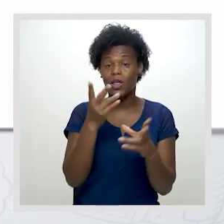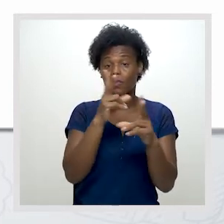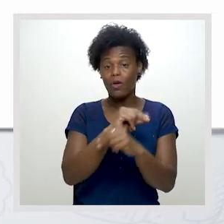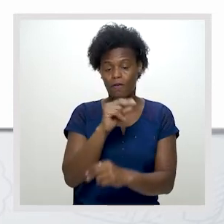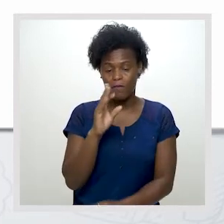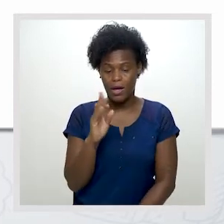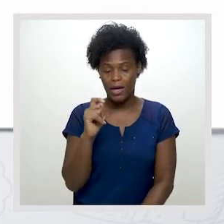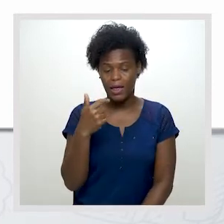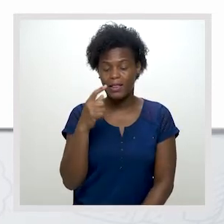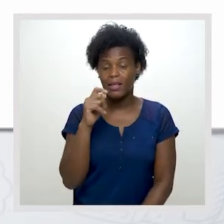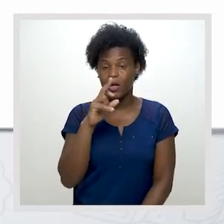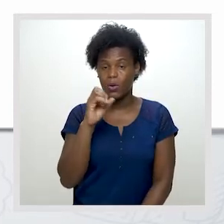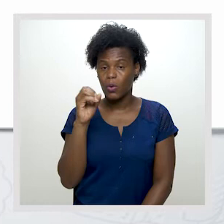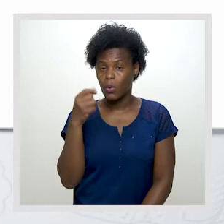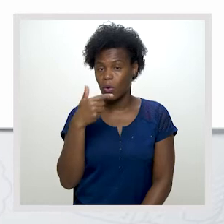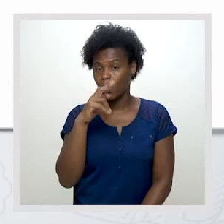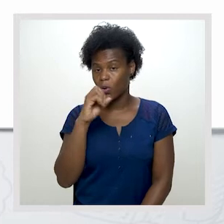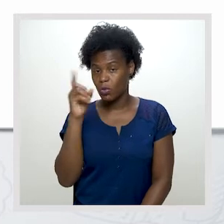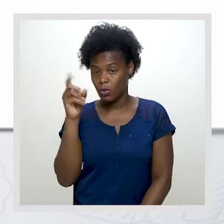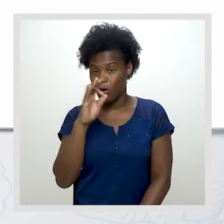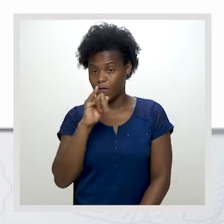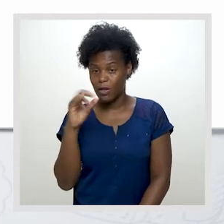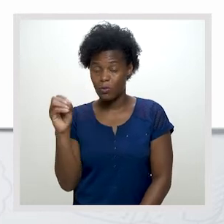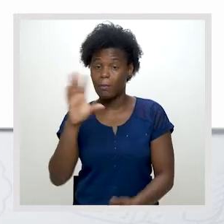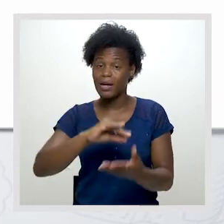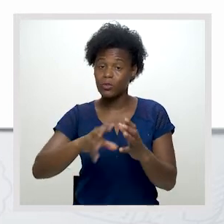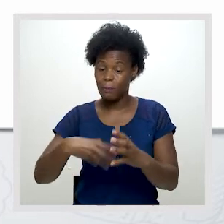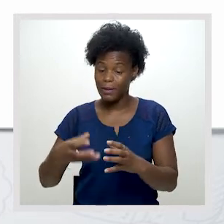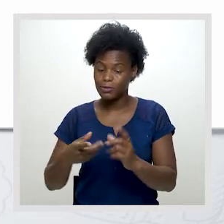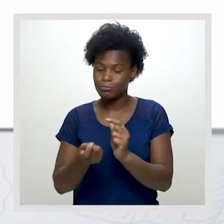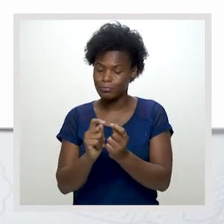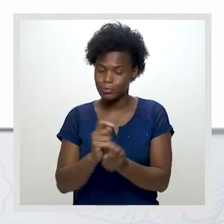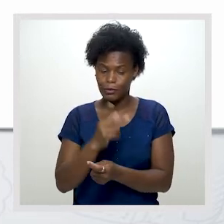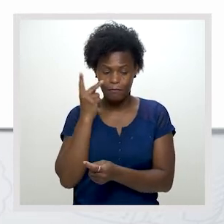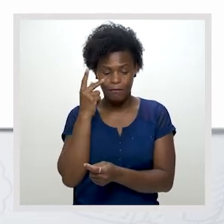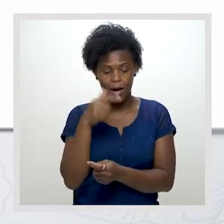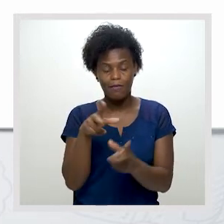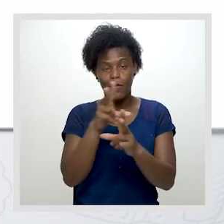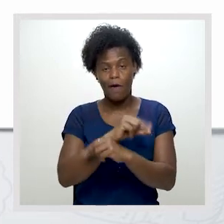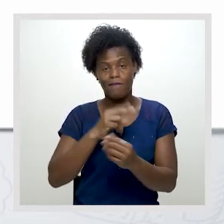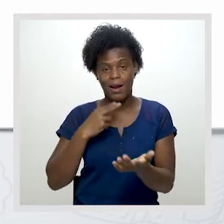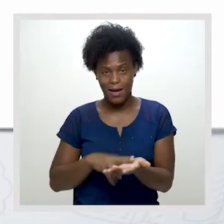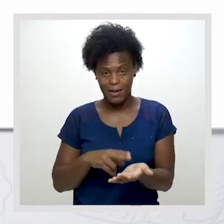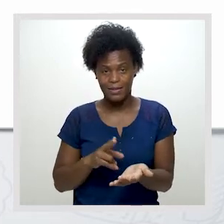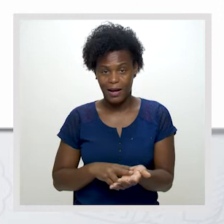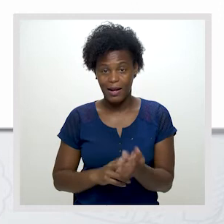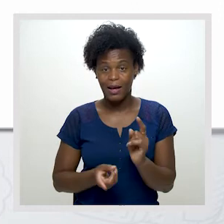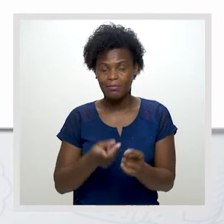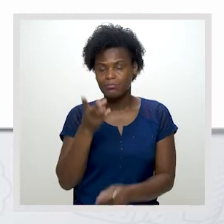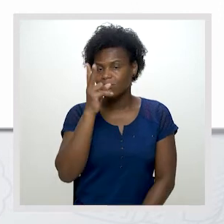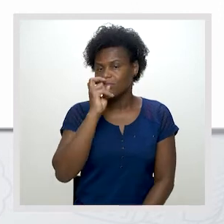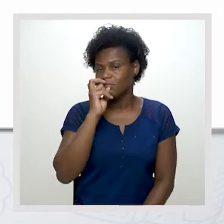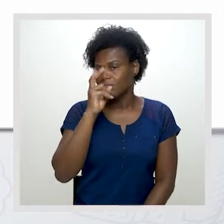mais complexos. Esses novos heterotróficos adaptaram-se a essa nova realidade, que é a